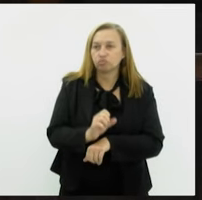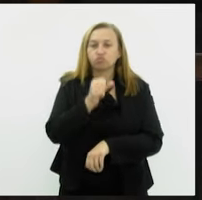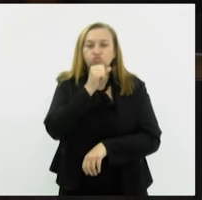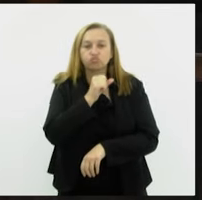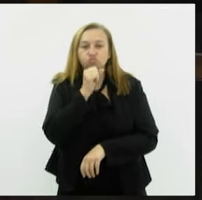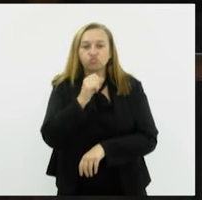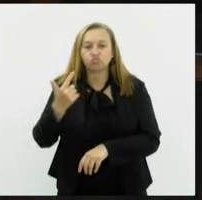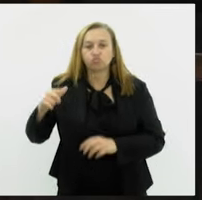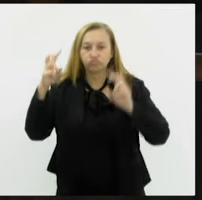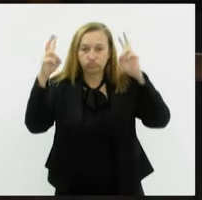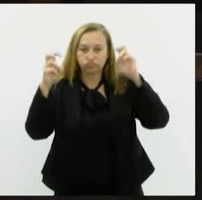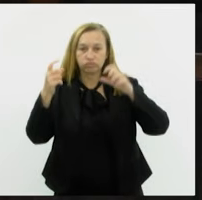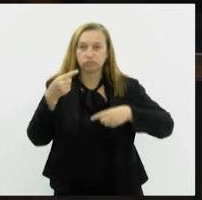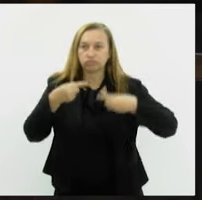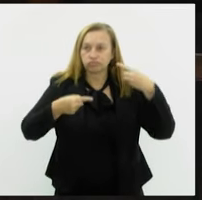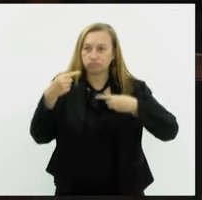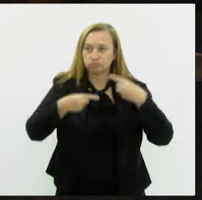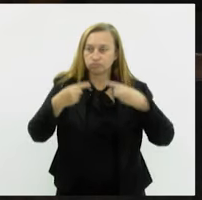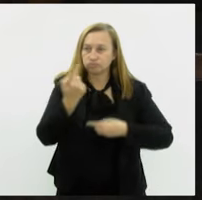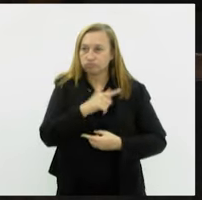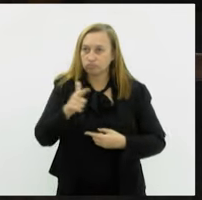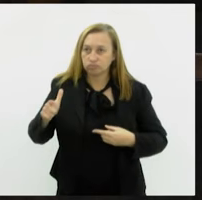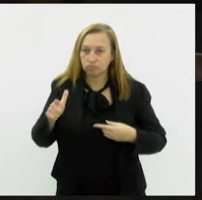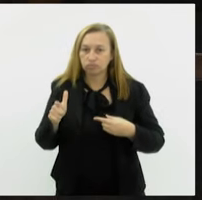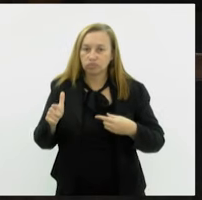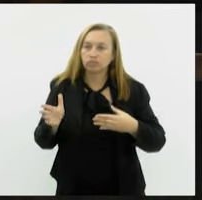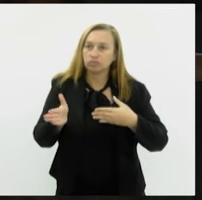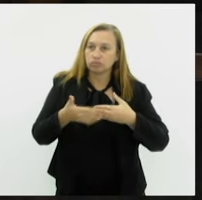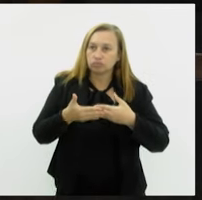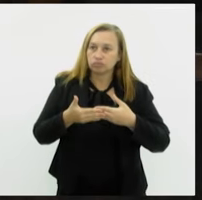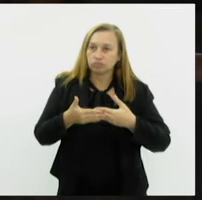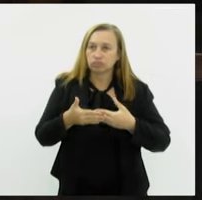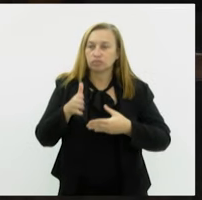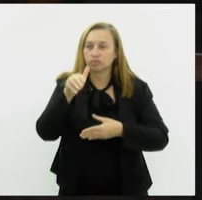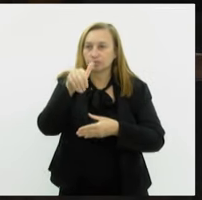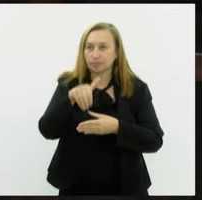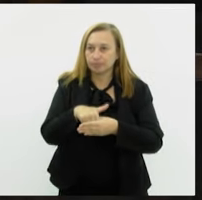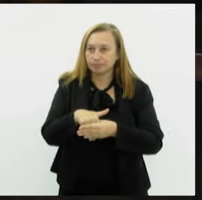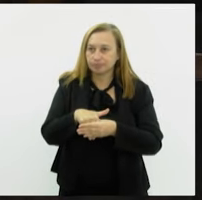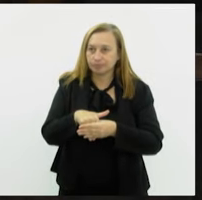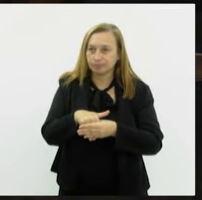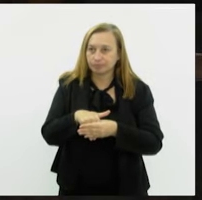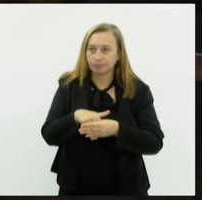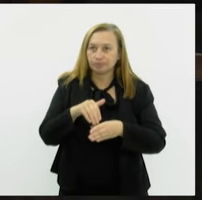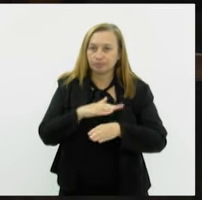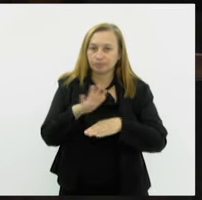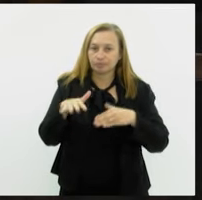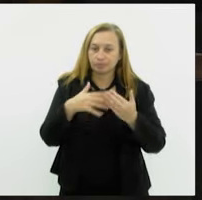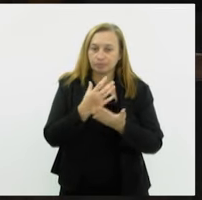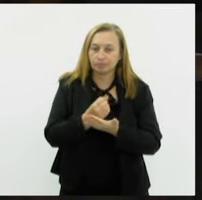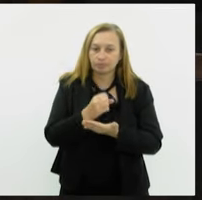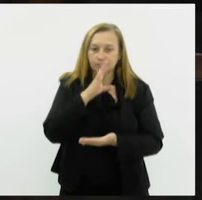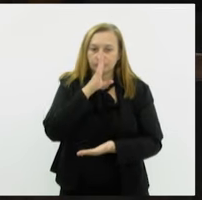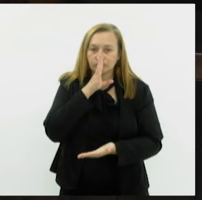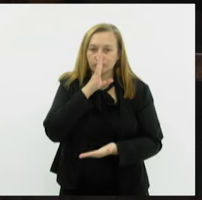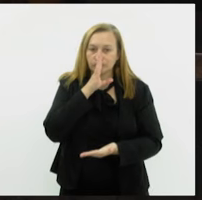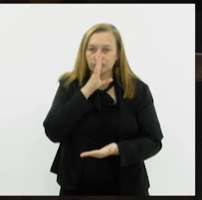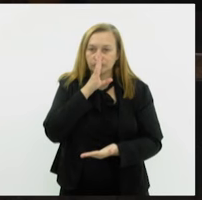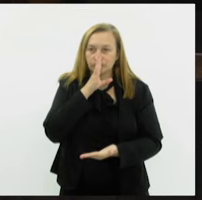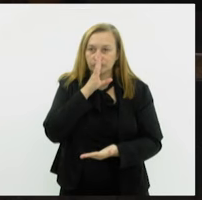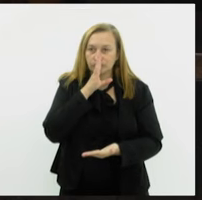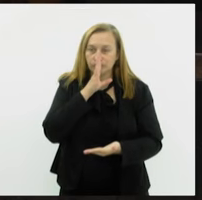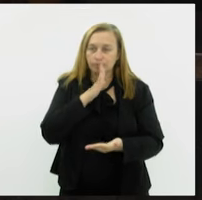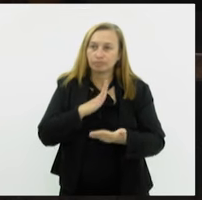providências. Em discussão, não havendo quem queira discutir, encerrada a discussão. Em votação, os senhores que aprovam permaneçam